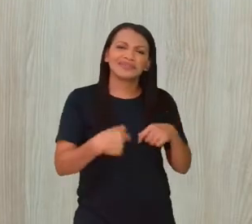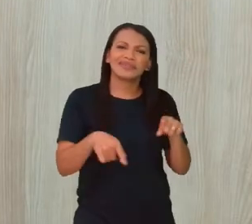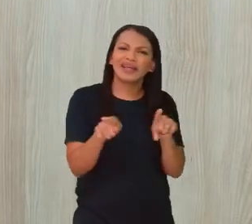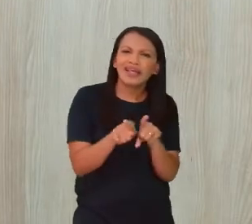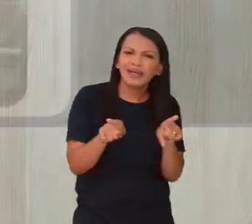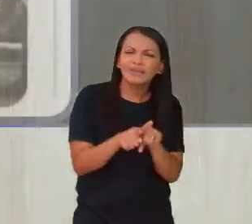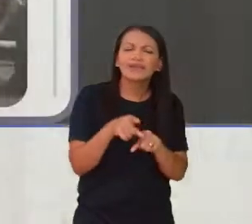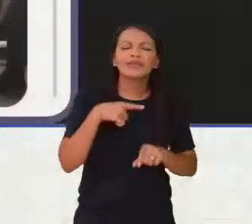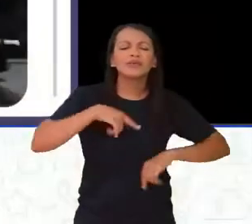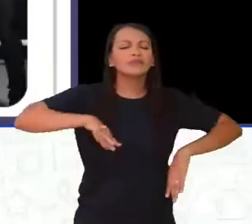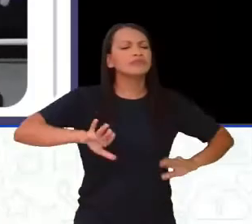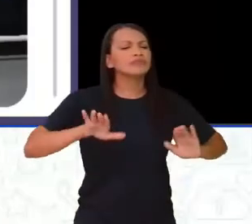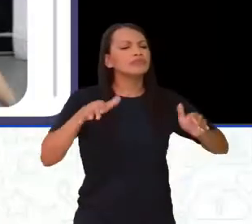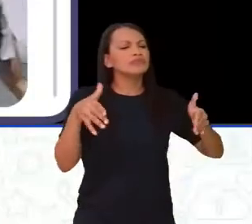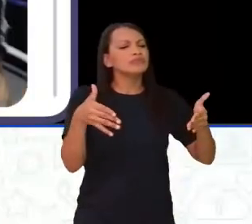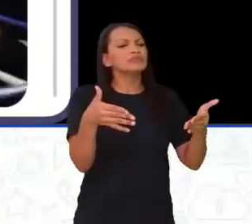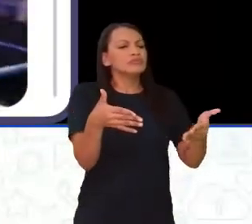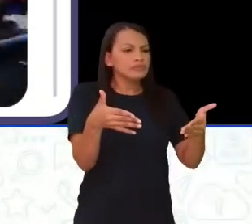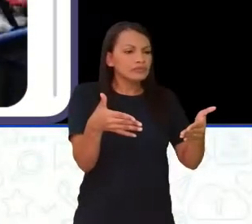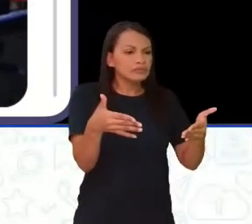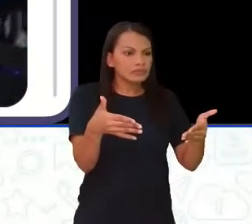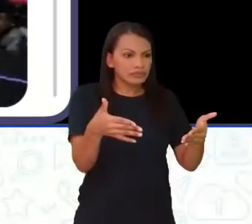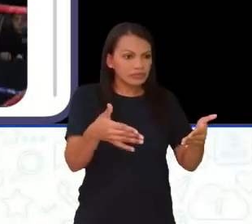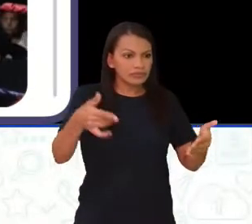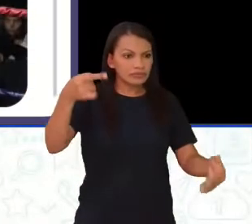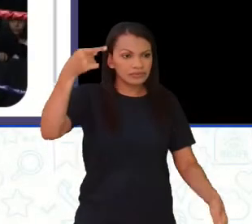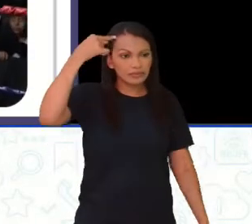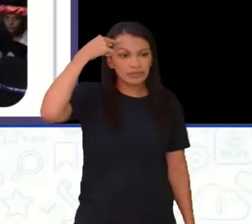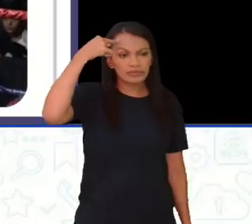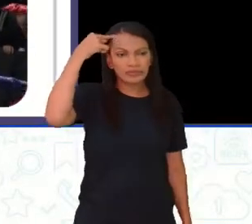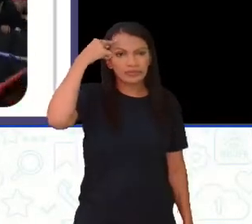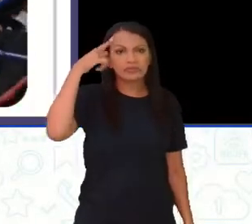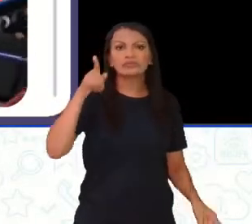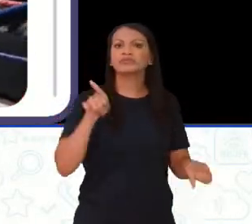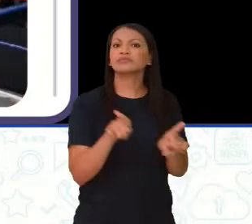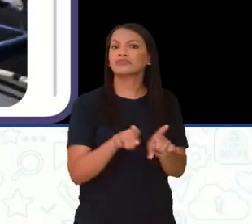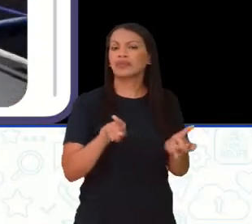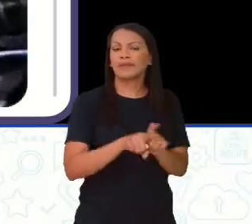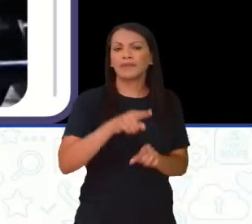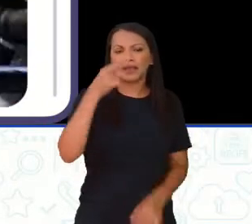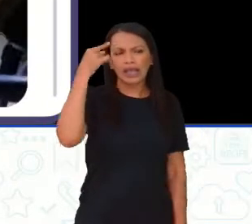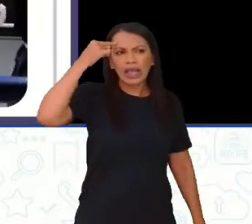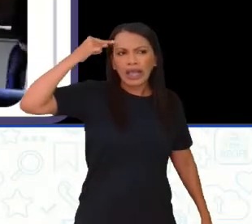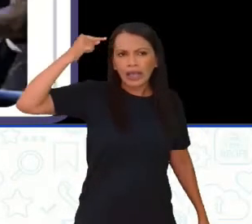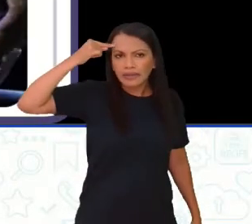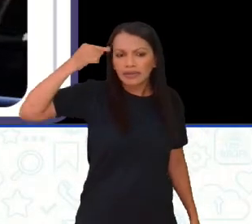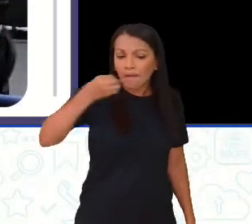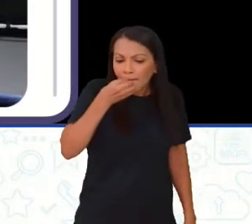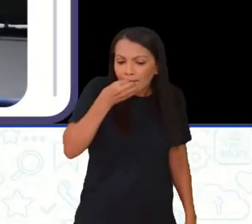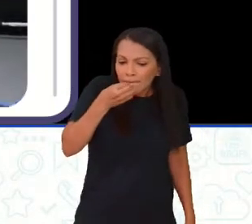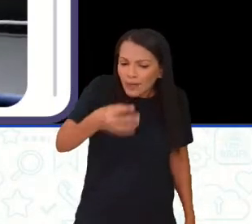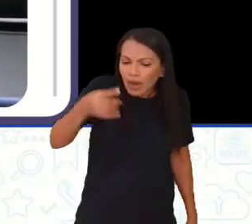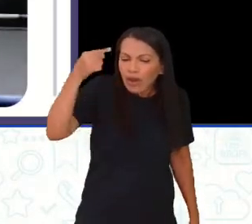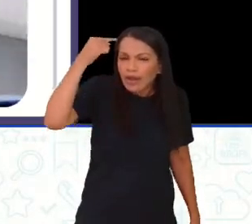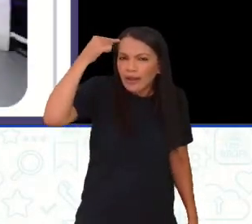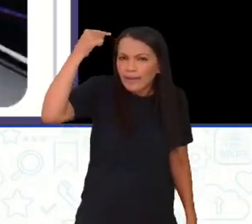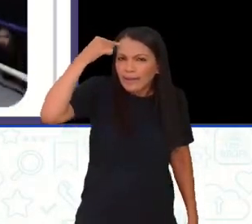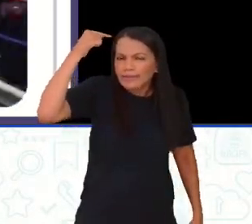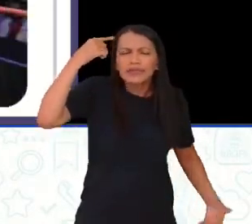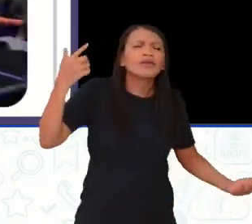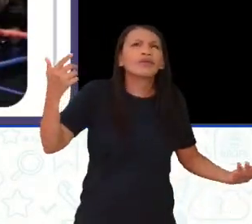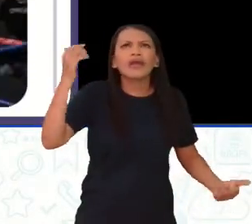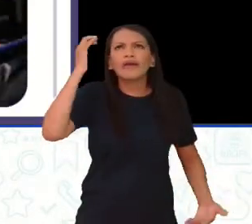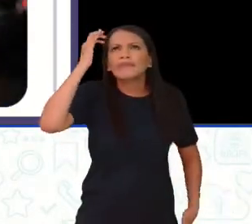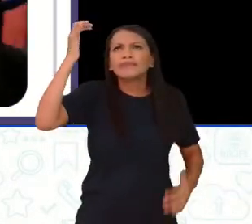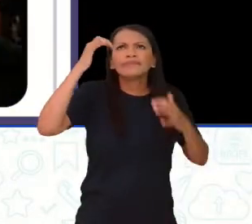muita concentração, né? Aquilo ali é muito mente também, né? A cabeça boa para poder racionalizar. O que está acontecendo